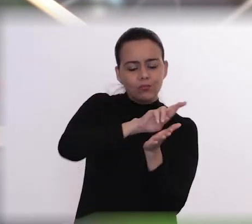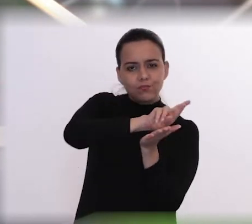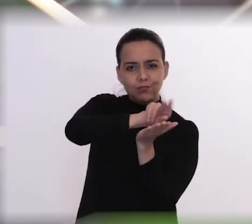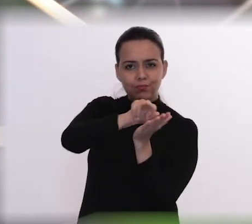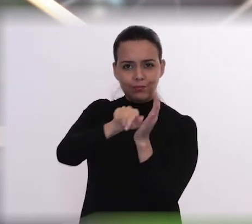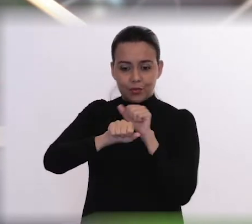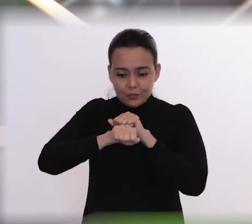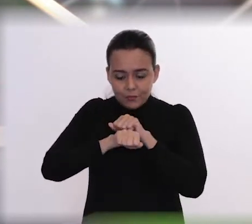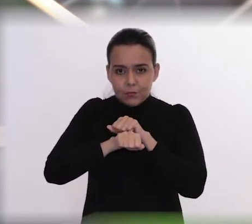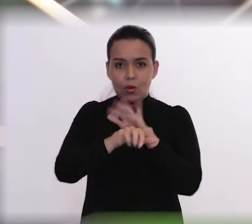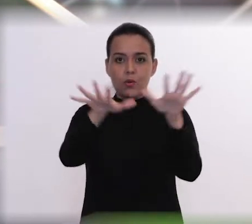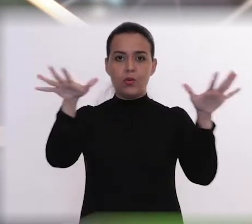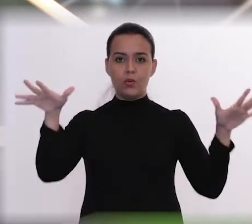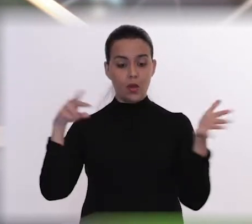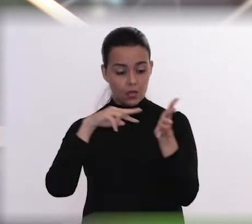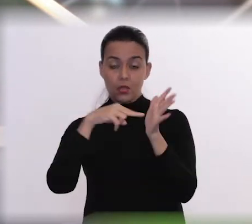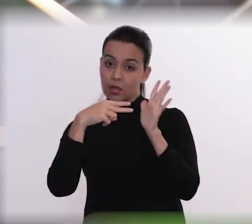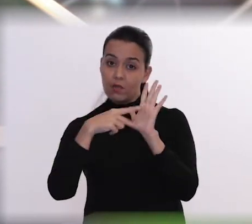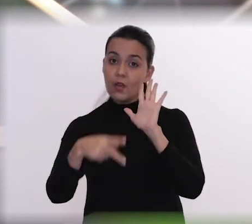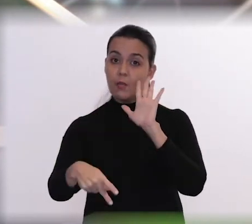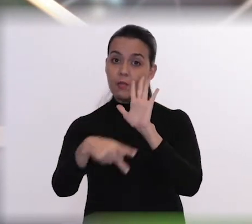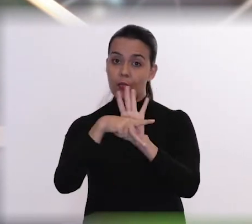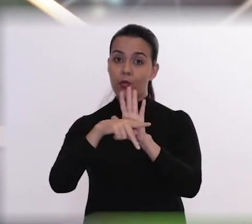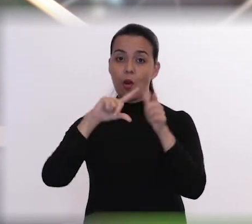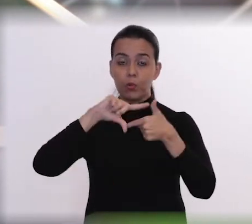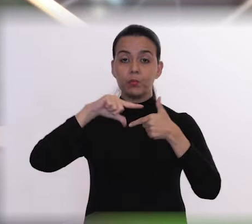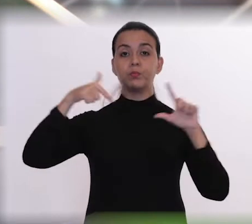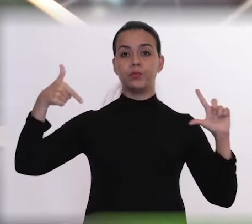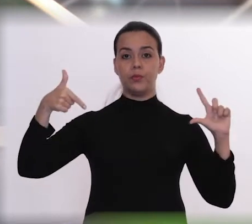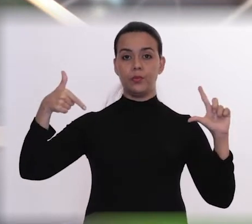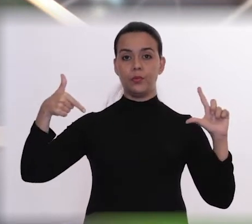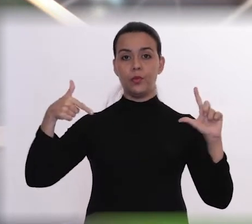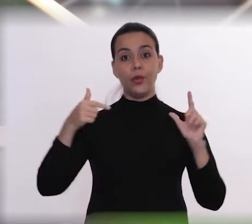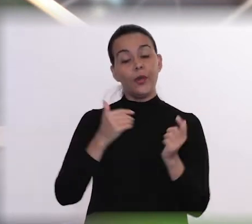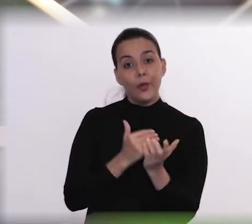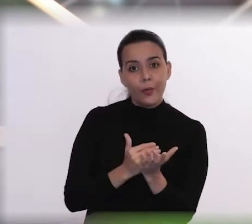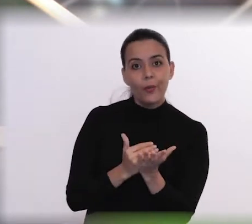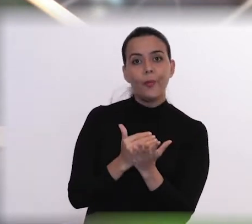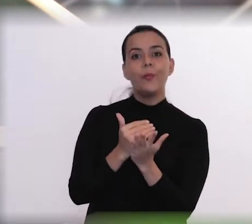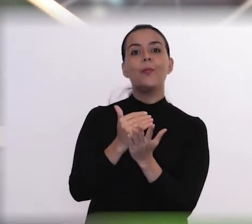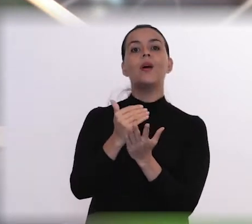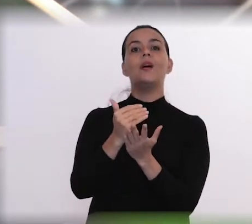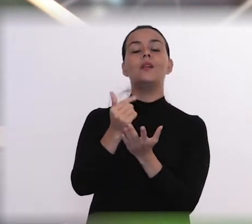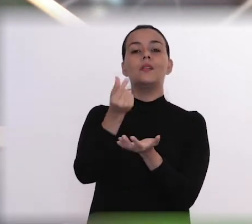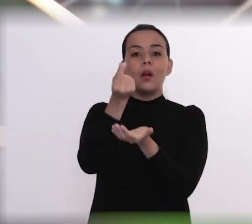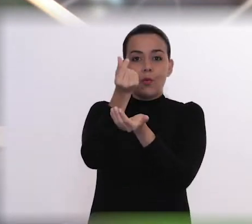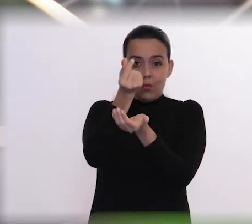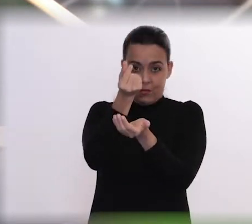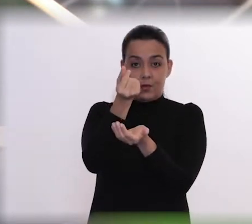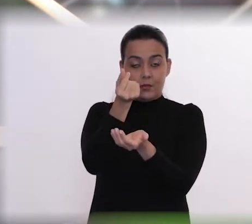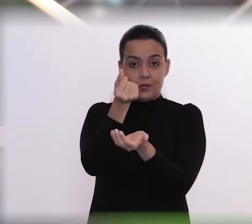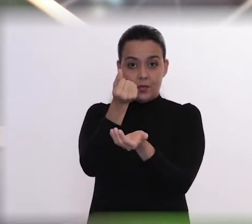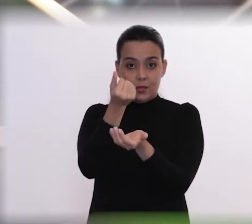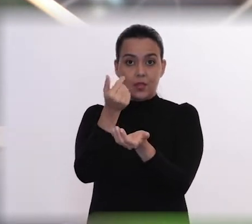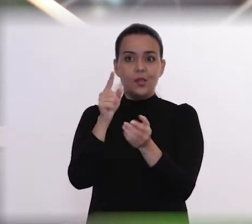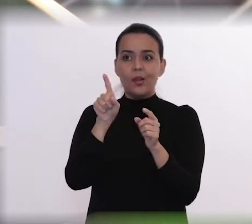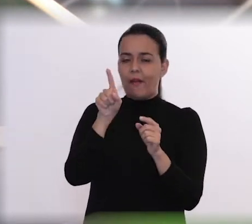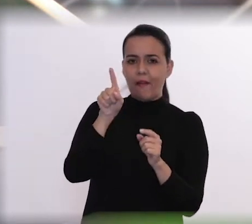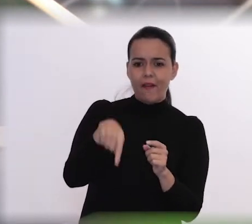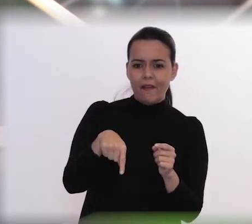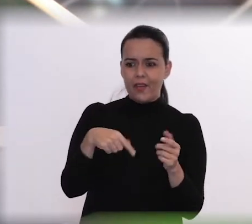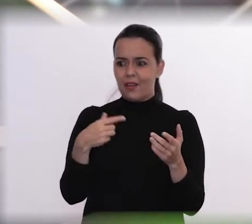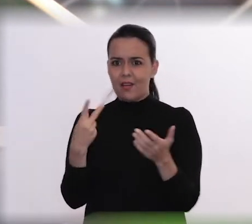à própria modernização, não é? Ao processo de implantação do capitalismo no Brasil, que é parcial, que é truncado,